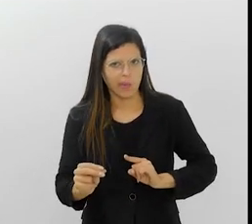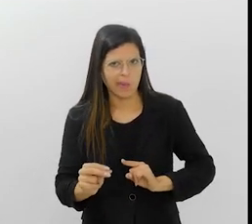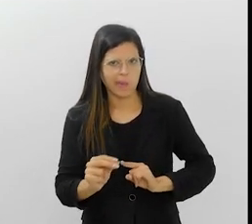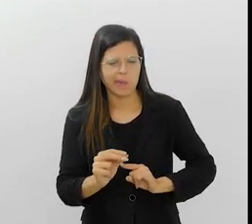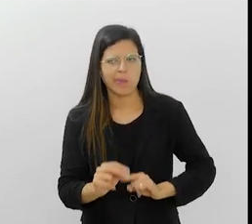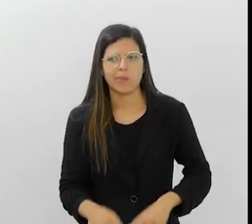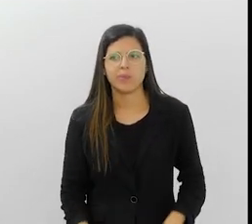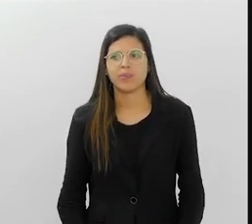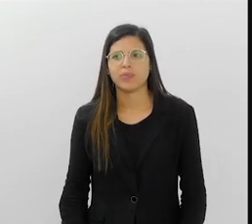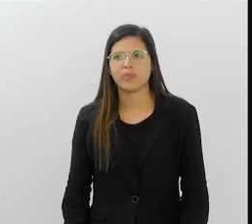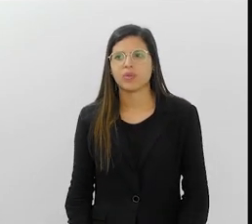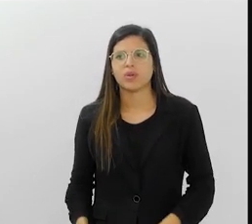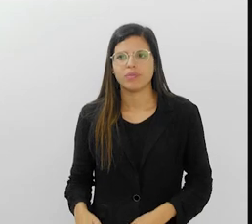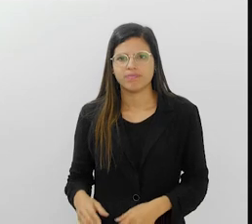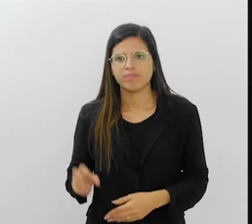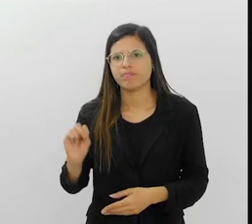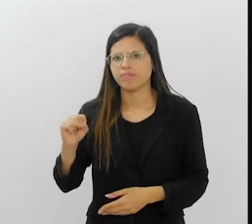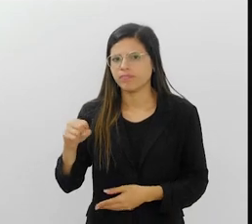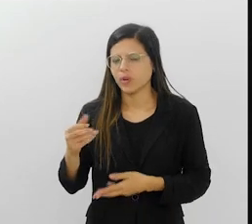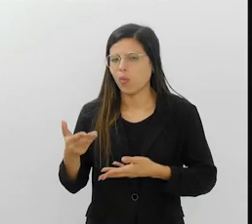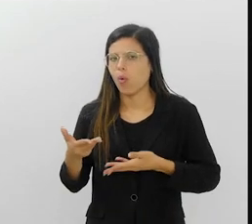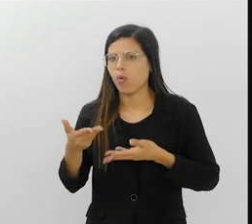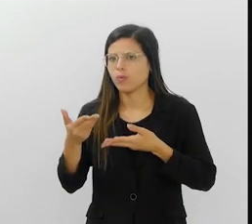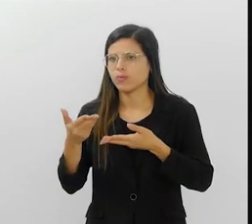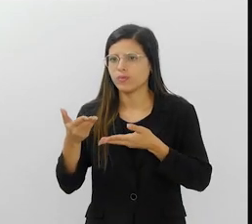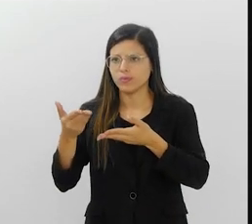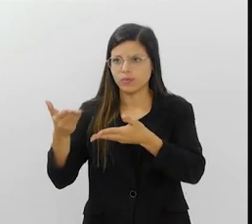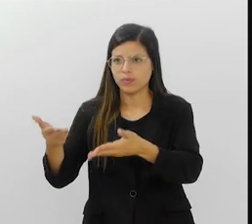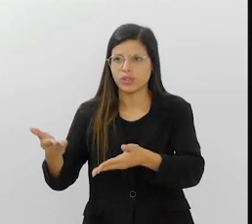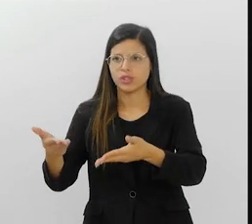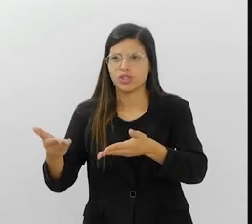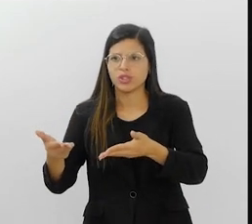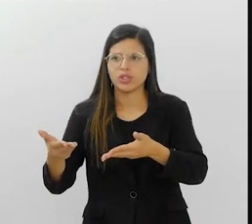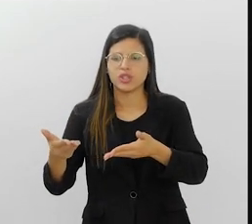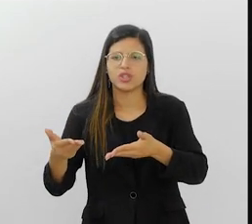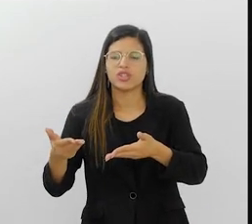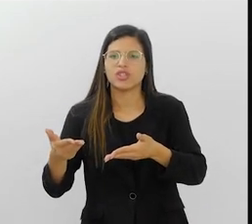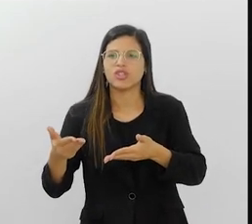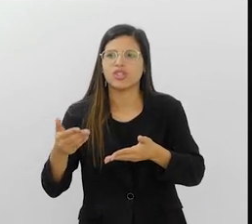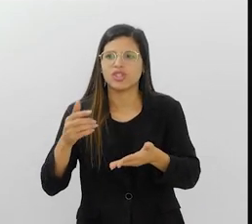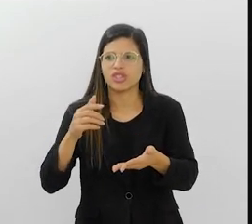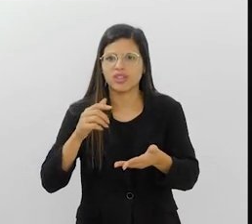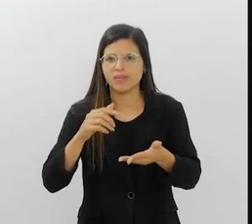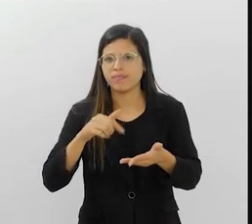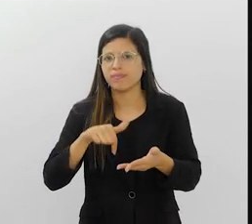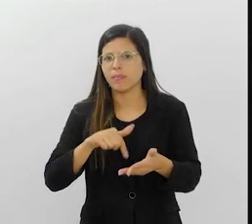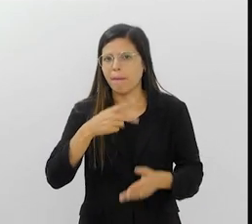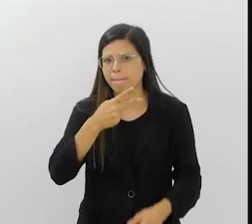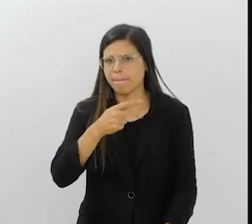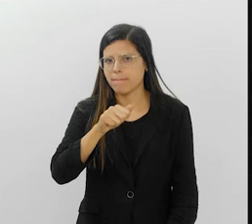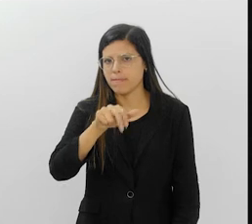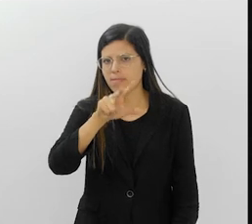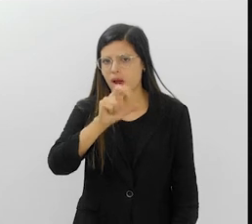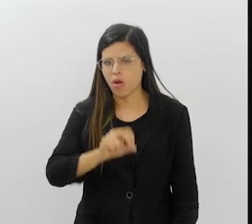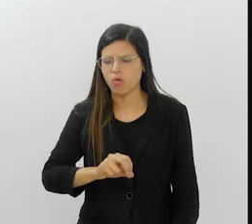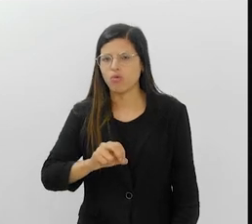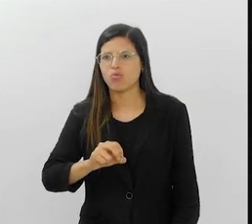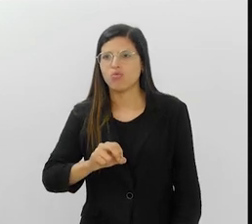emplaquei. Foi um convite do mestre bateria Paulinho de Pilares, Paulinho Botelho.